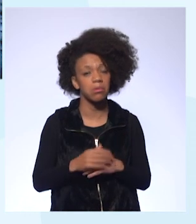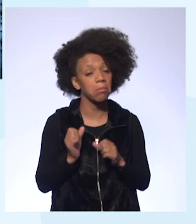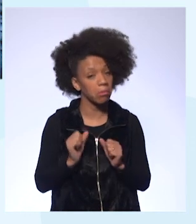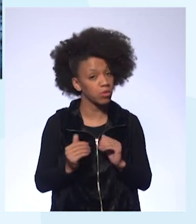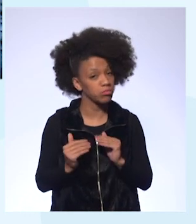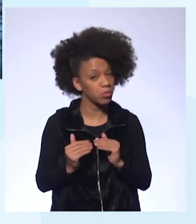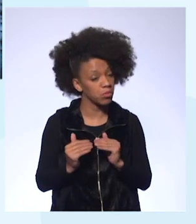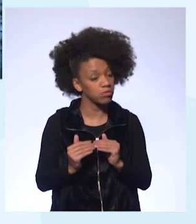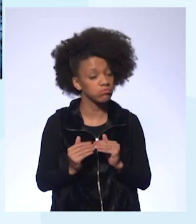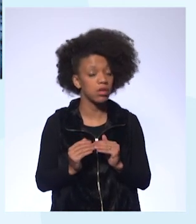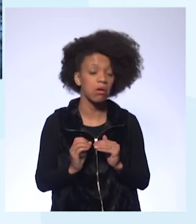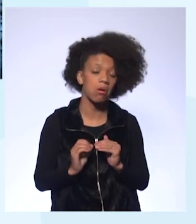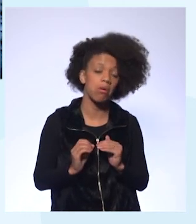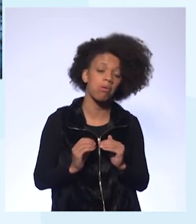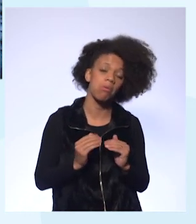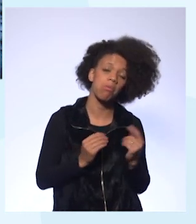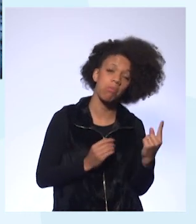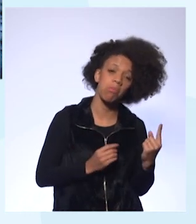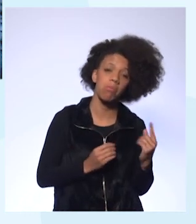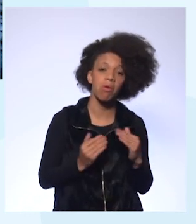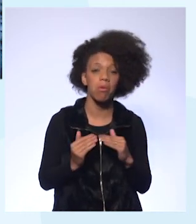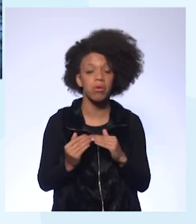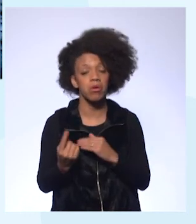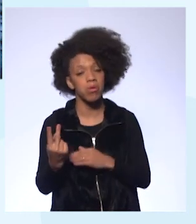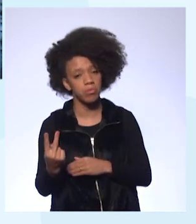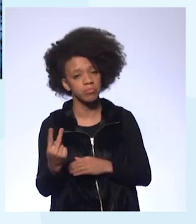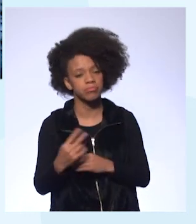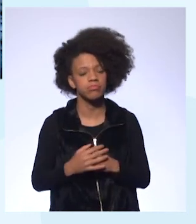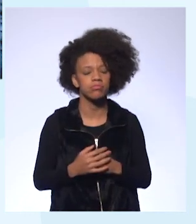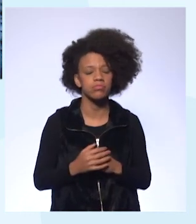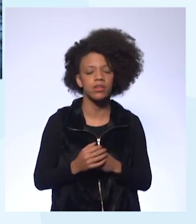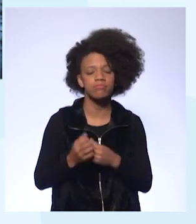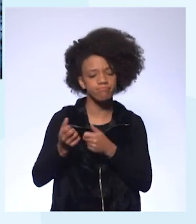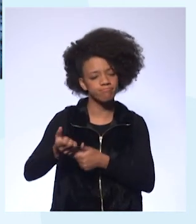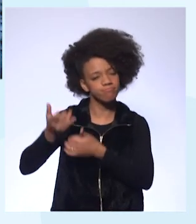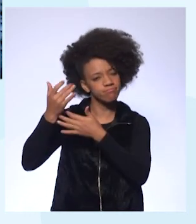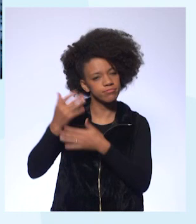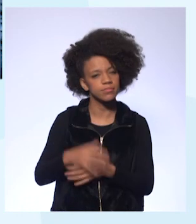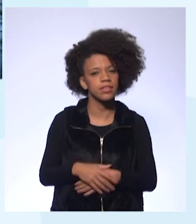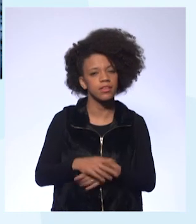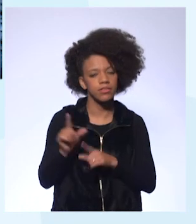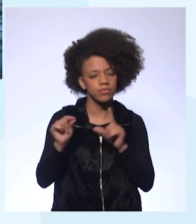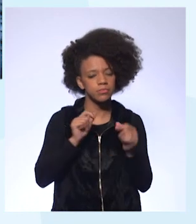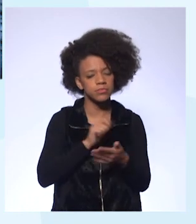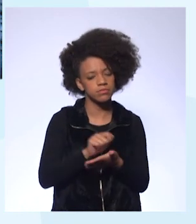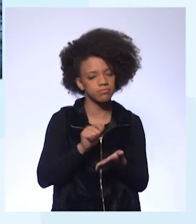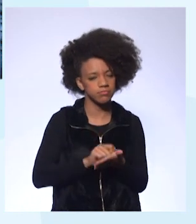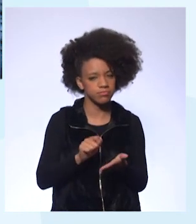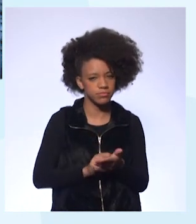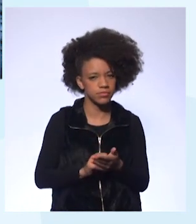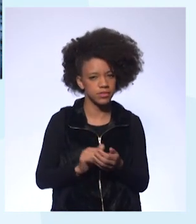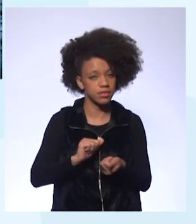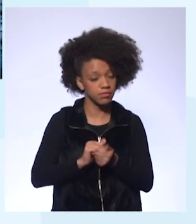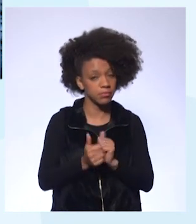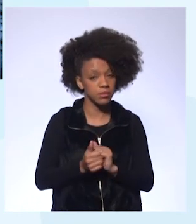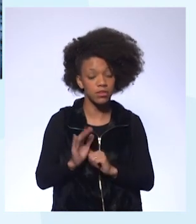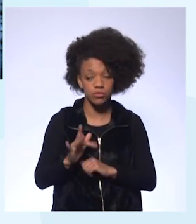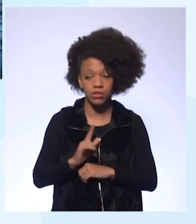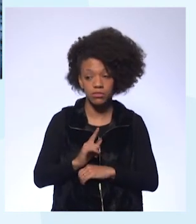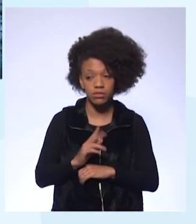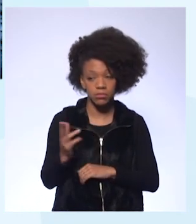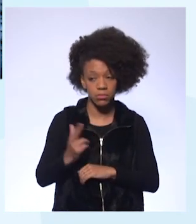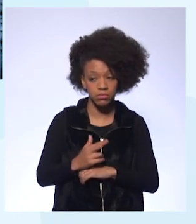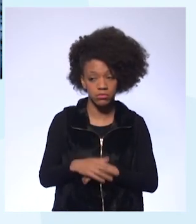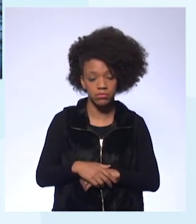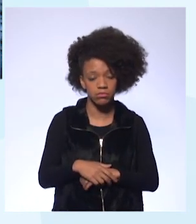vocês podem concordar com um outra aí Oi gente conforme vocês vão escrevendo a gente vai anotando aqui fazemos a série já temos a resposta